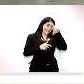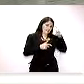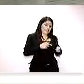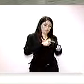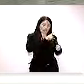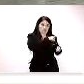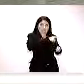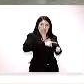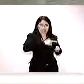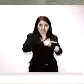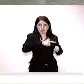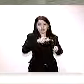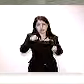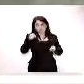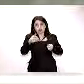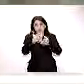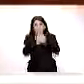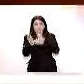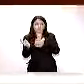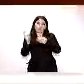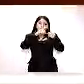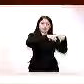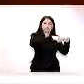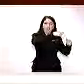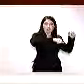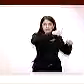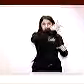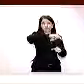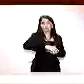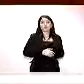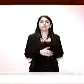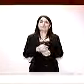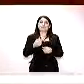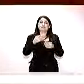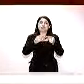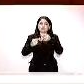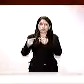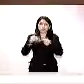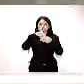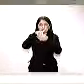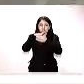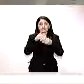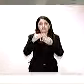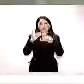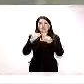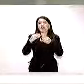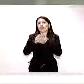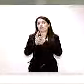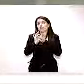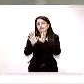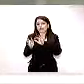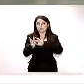voltando ao relator original voto que está em discussão em votação aprovado o item 71